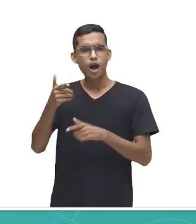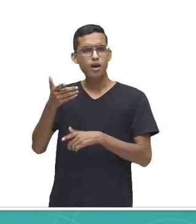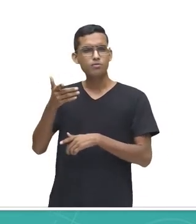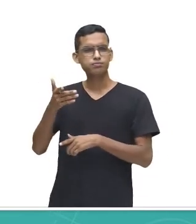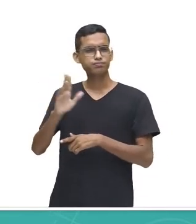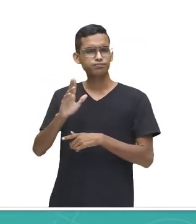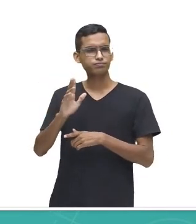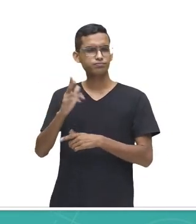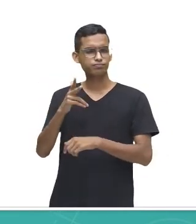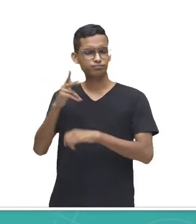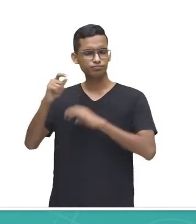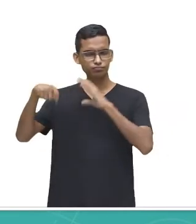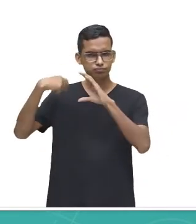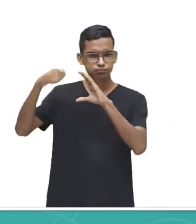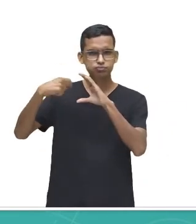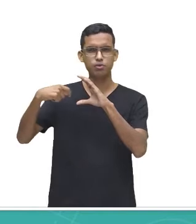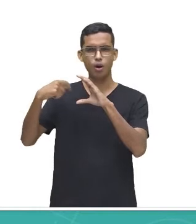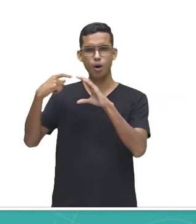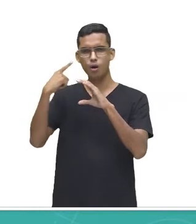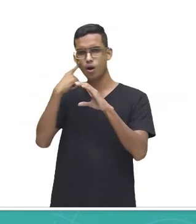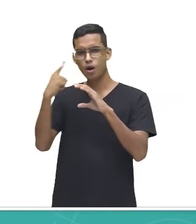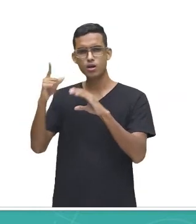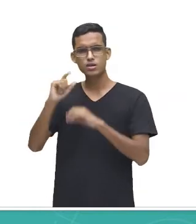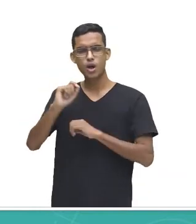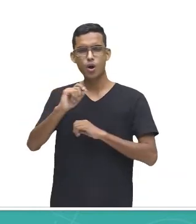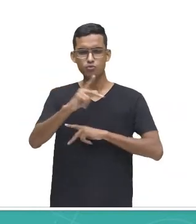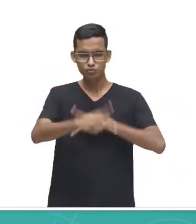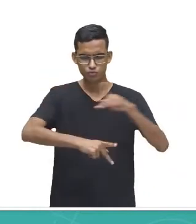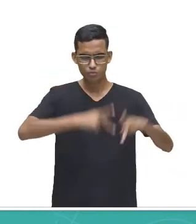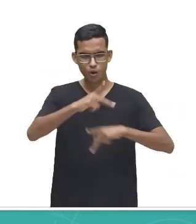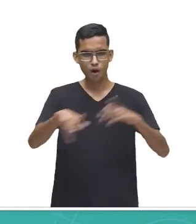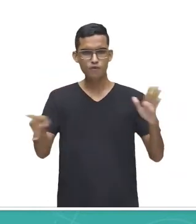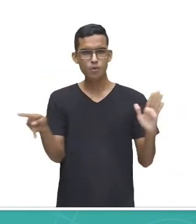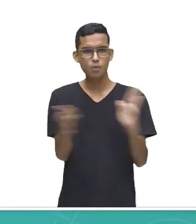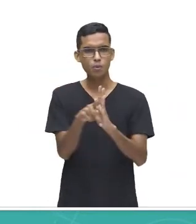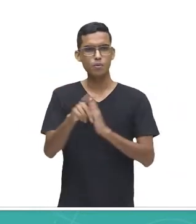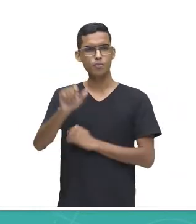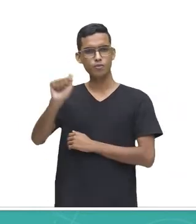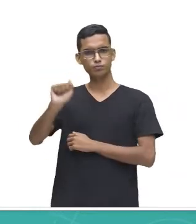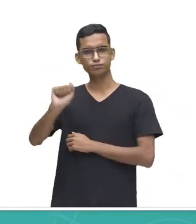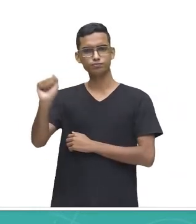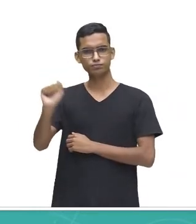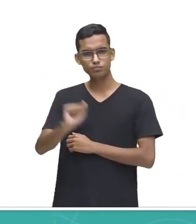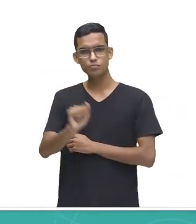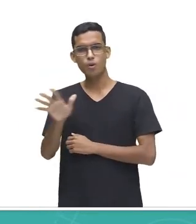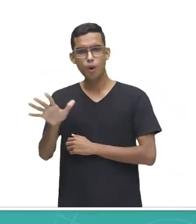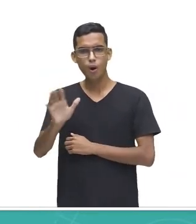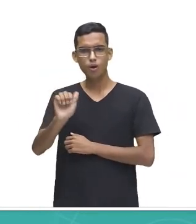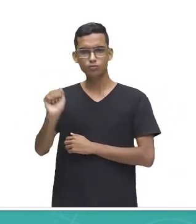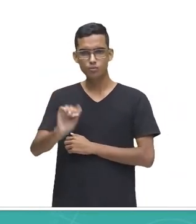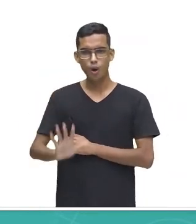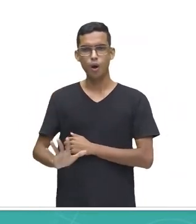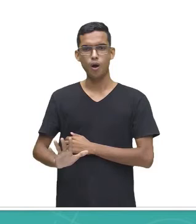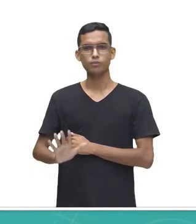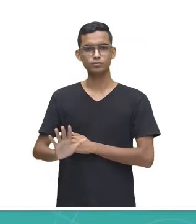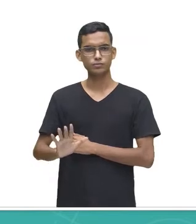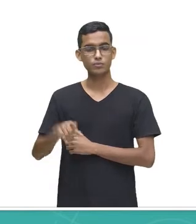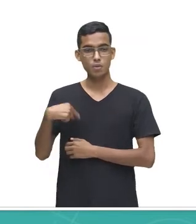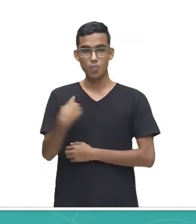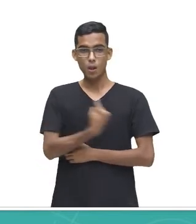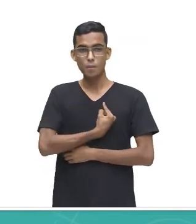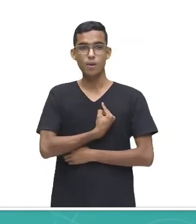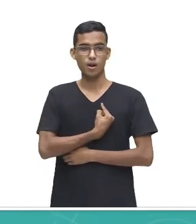Este fenômeno religioso dos povos da África, maravilhoso, que para nós ocidentais é